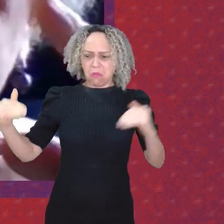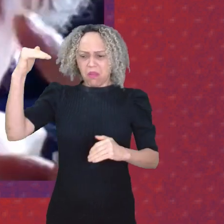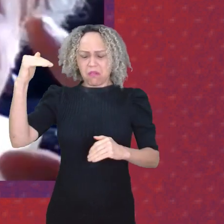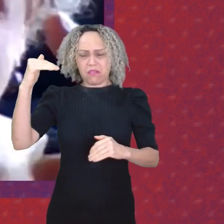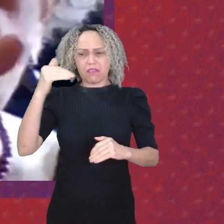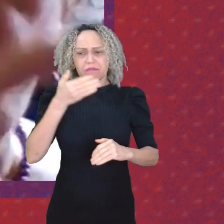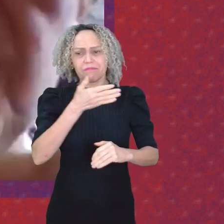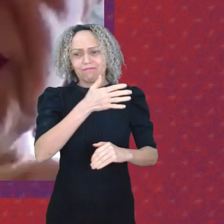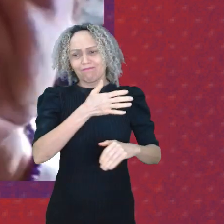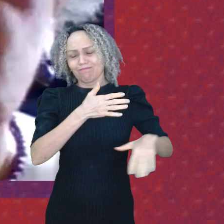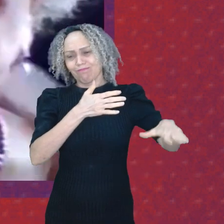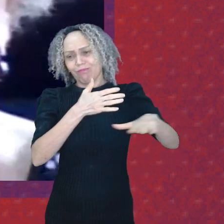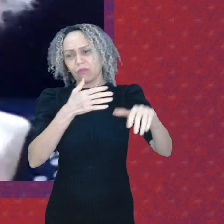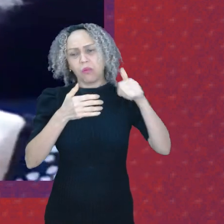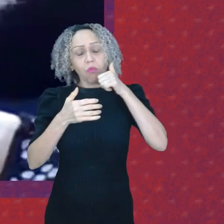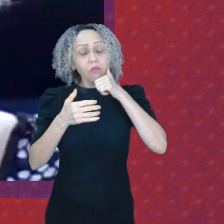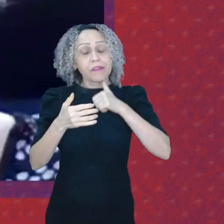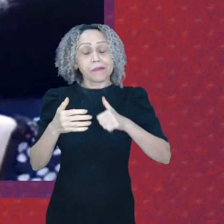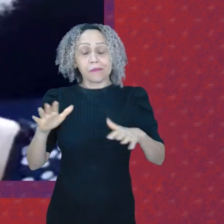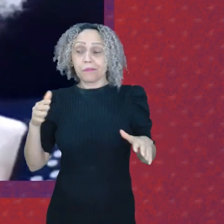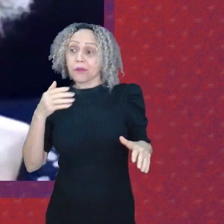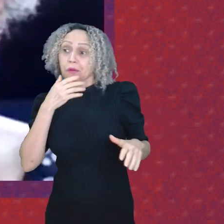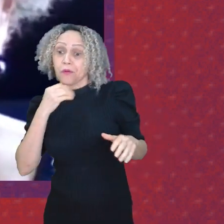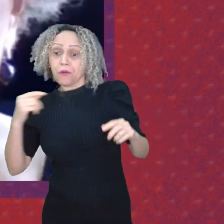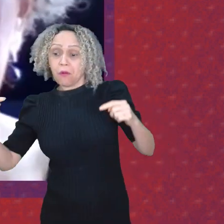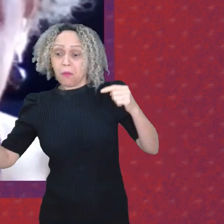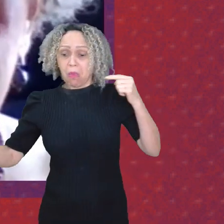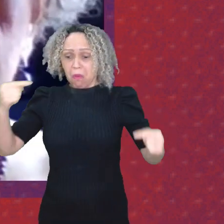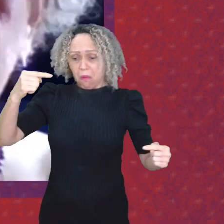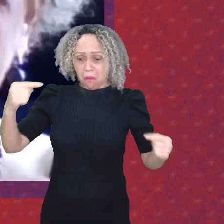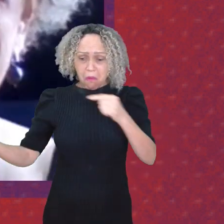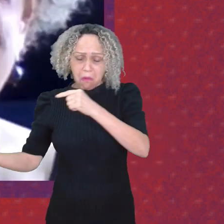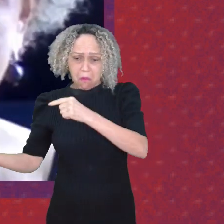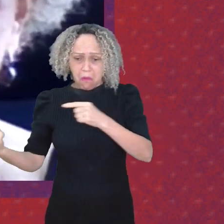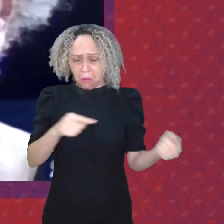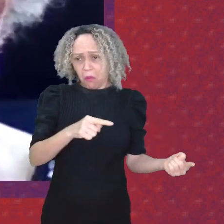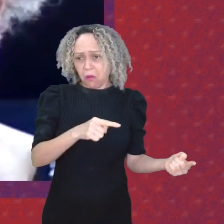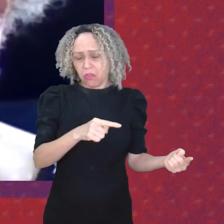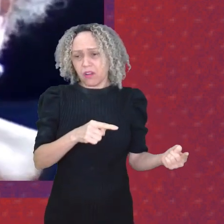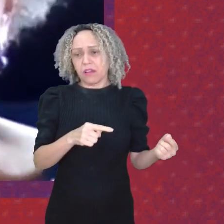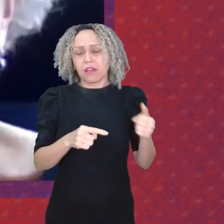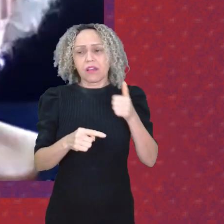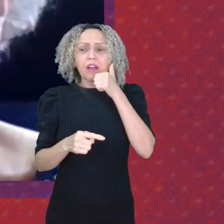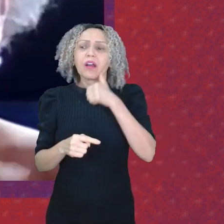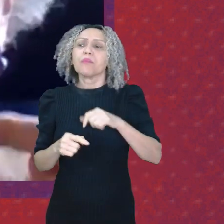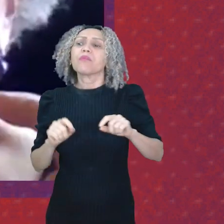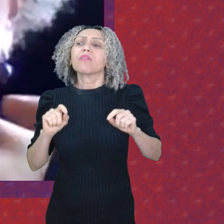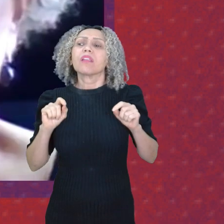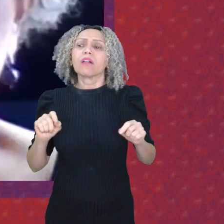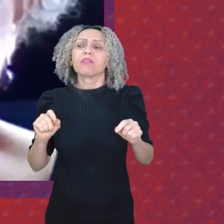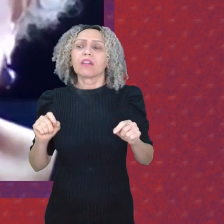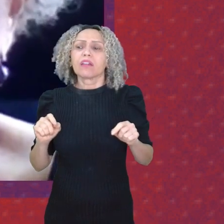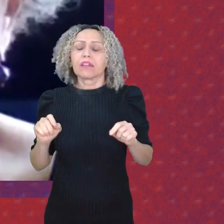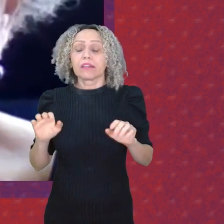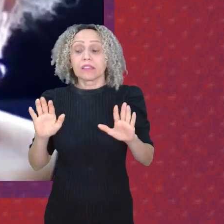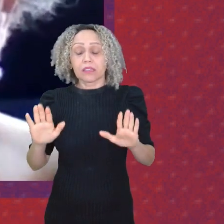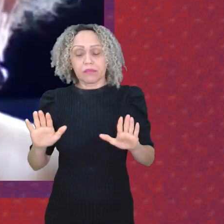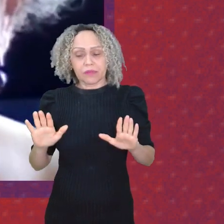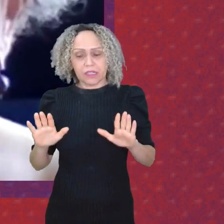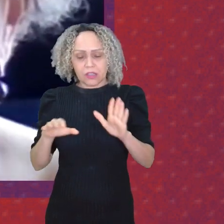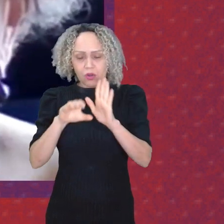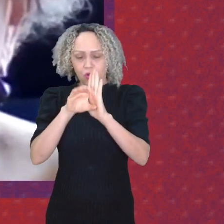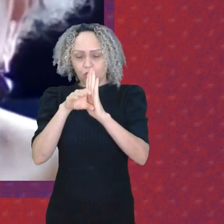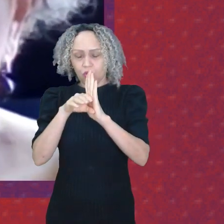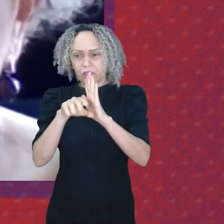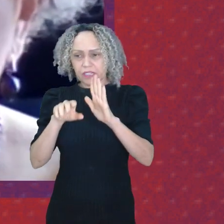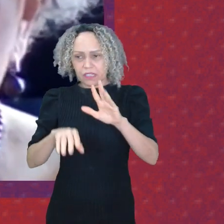é a violência do homem contra a mulher, mas, ao incluirmos o conceito de